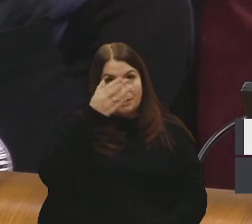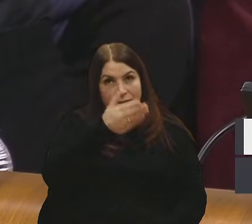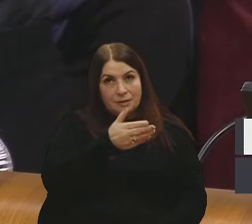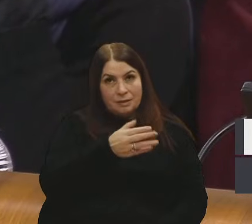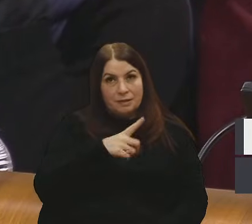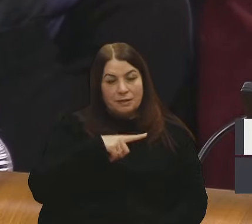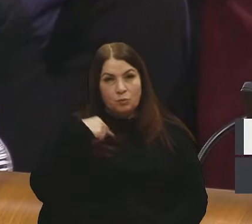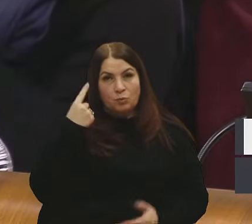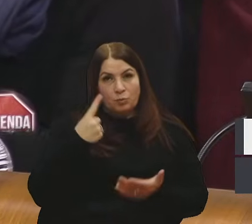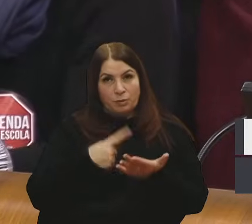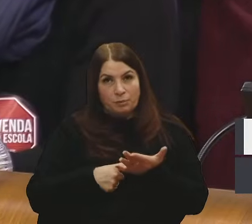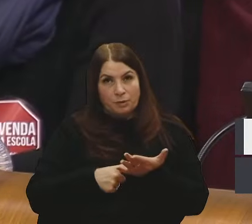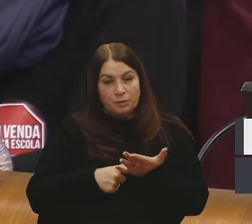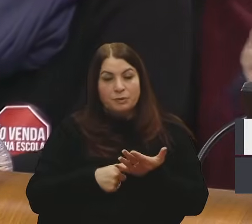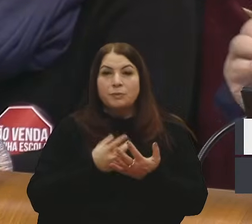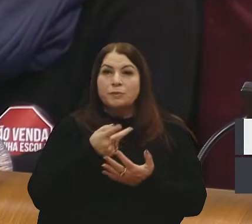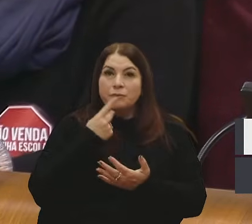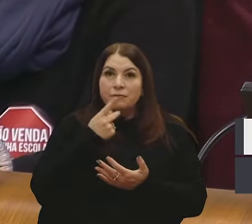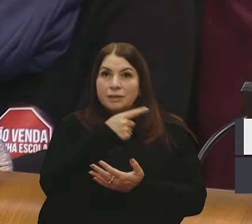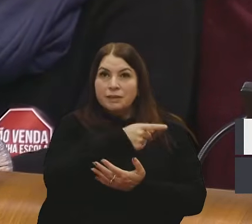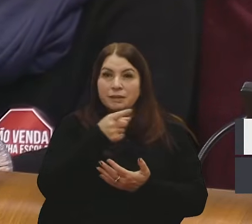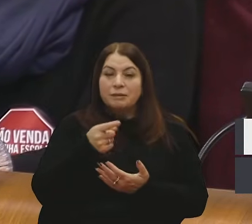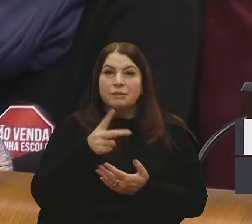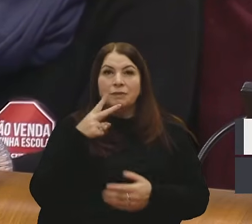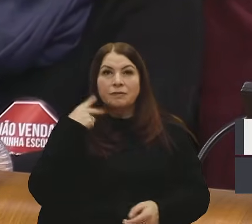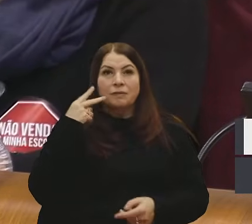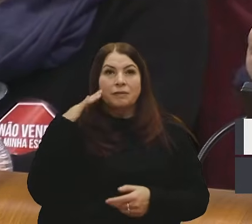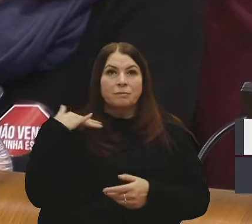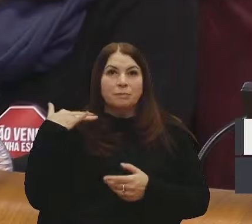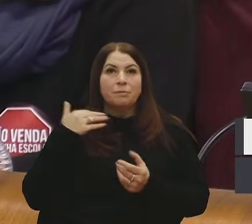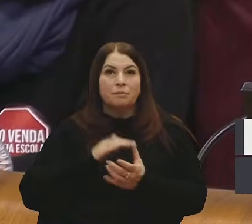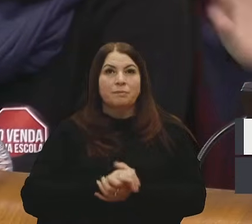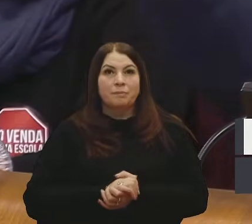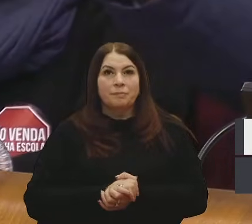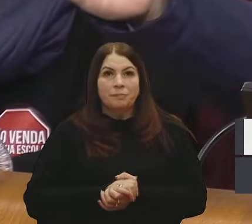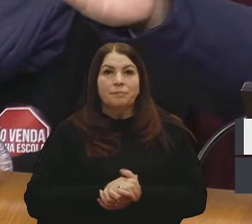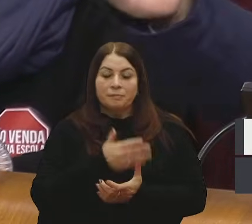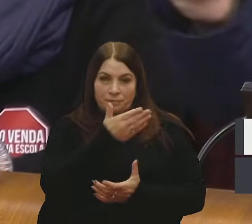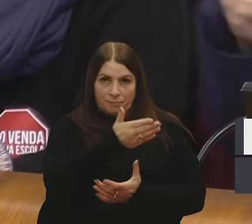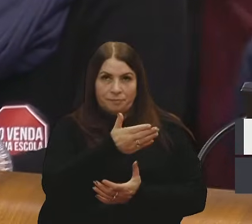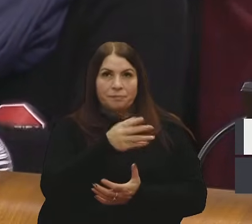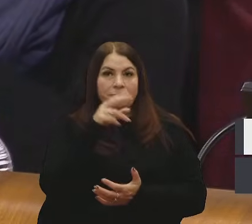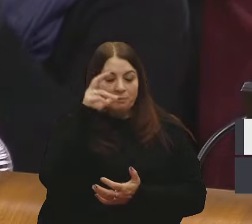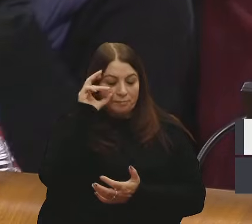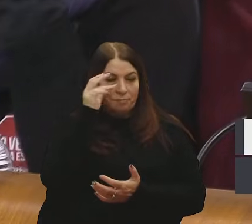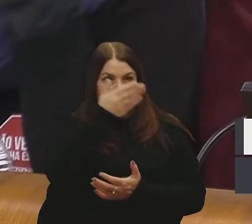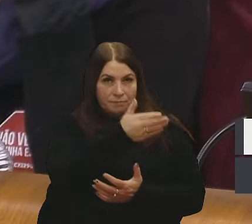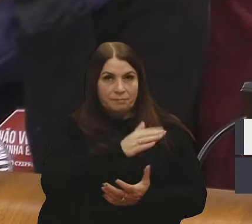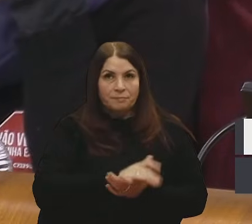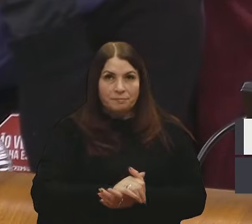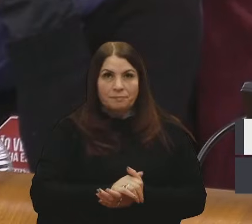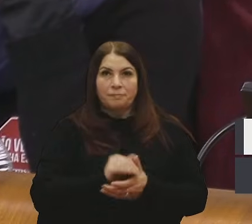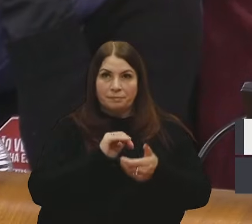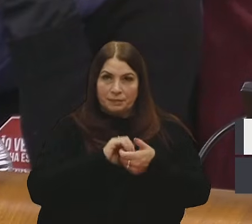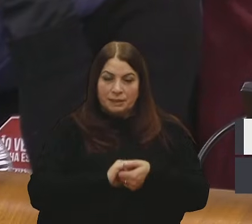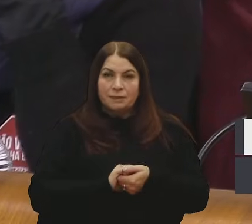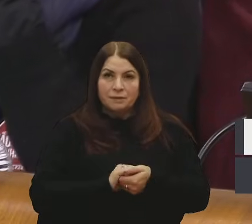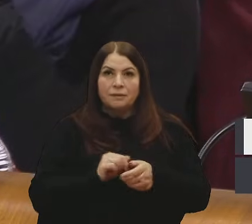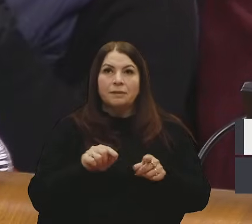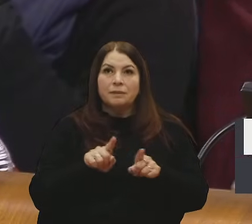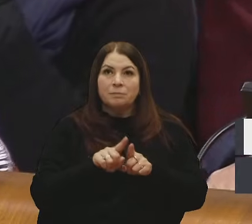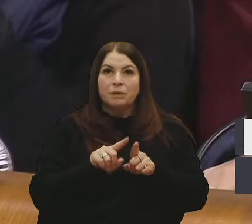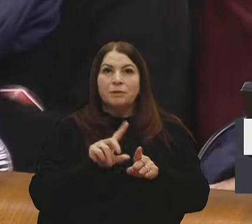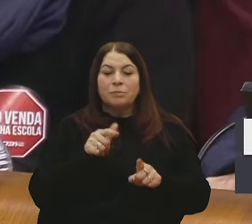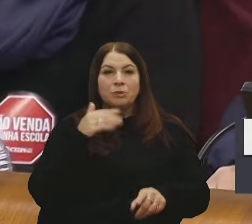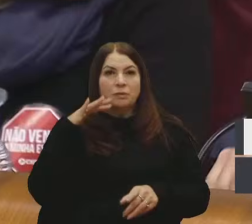outro compromisso. Então eu queria passar para a vereadora Andressa Marques. Vereadora Sandra Boneto, para a sua saudação, e depois a